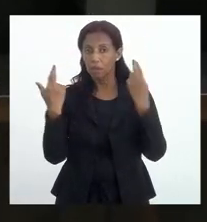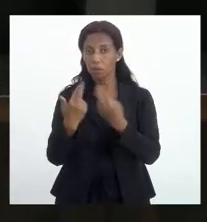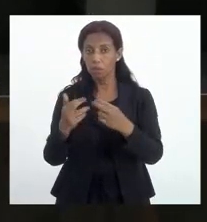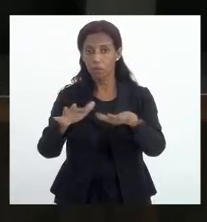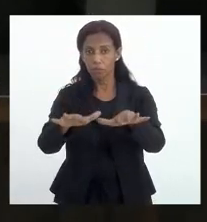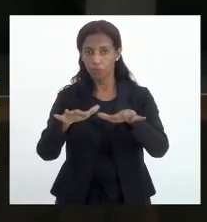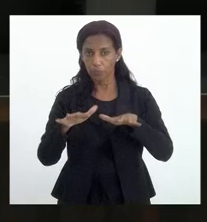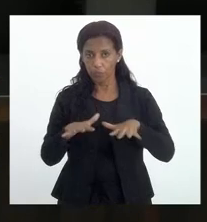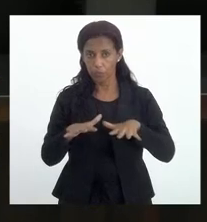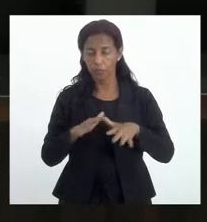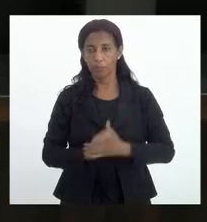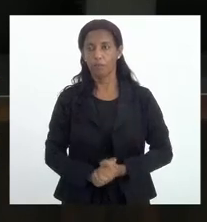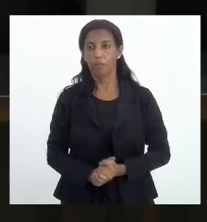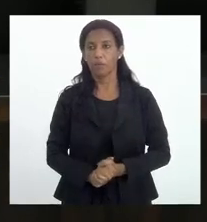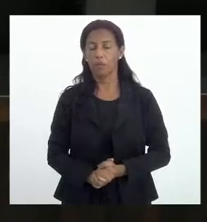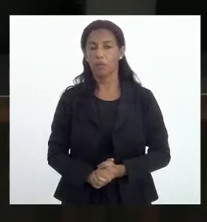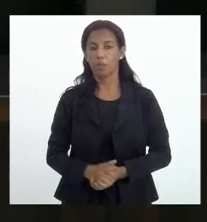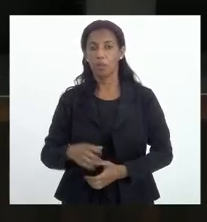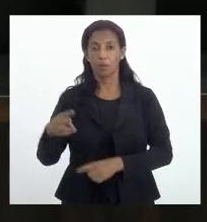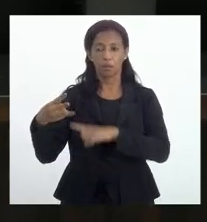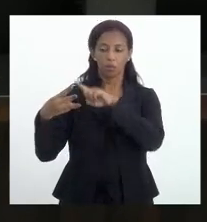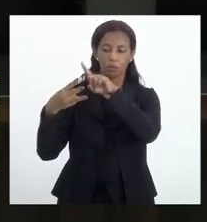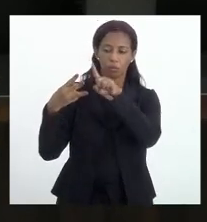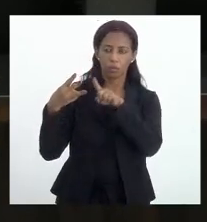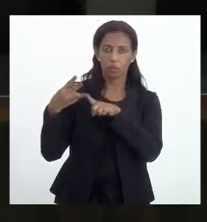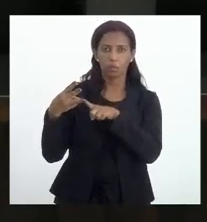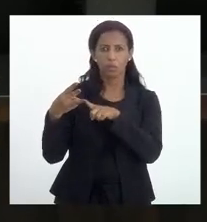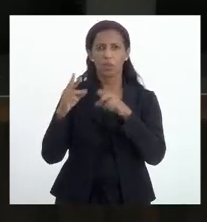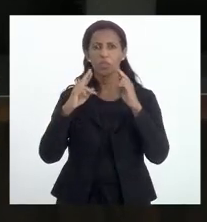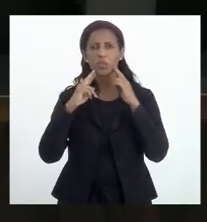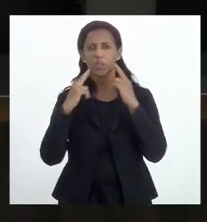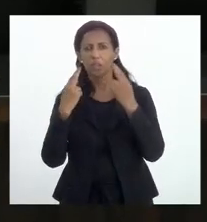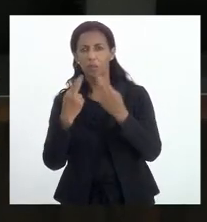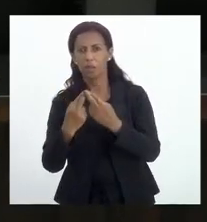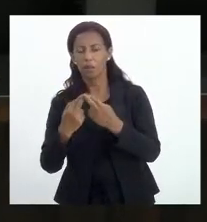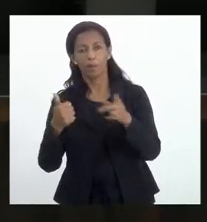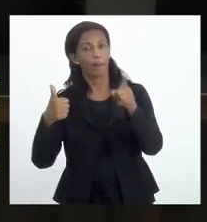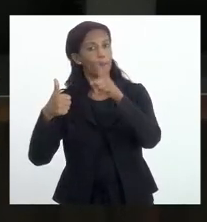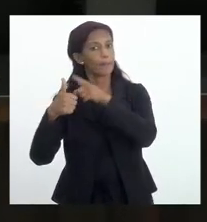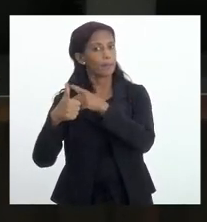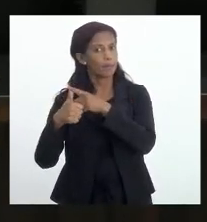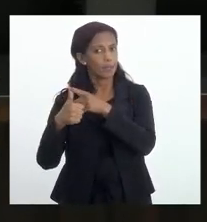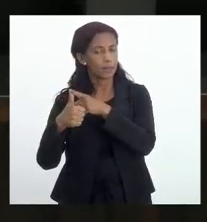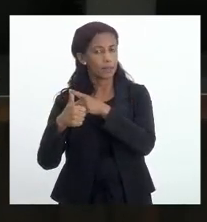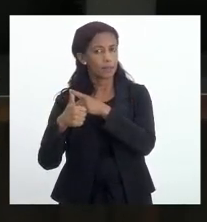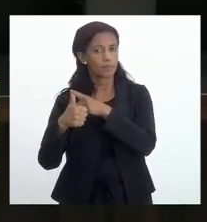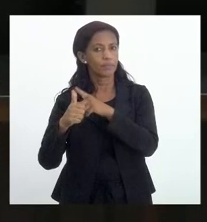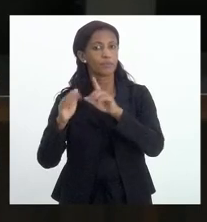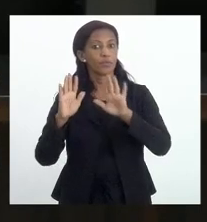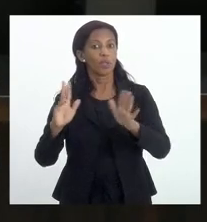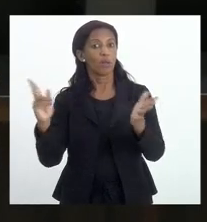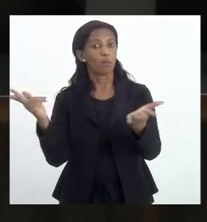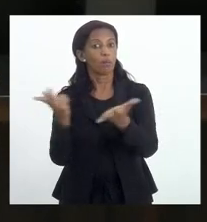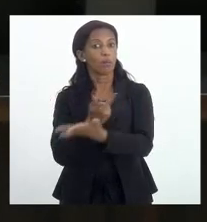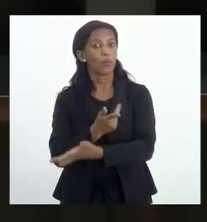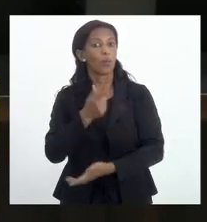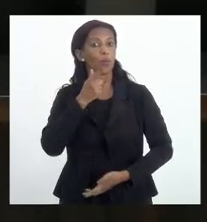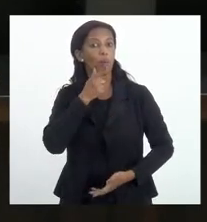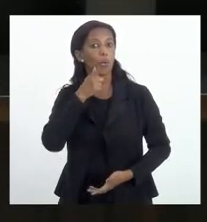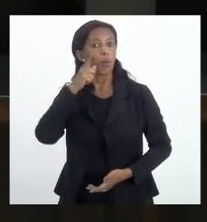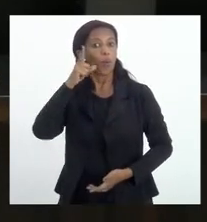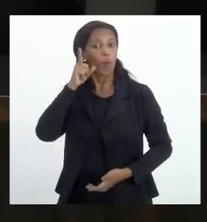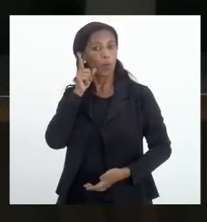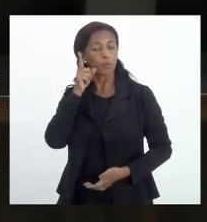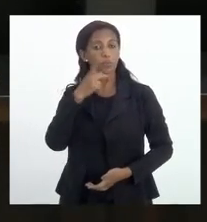pública. São três audiências públicas. A primeira foi ontem, sob